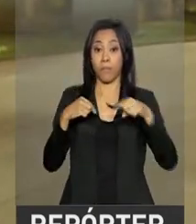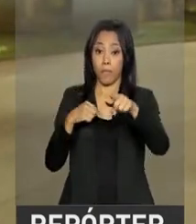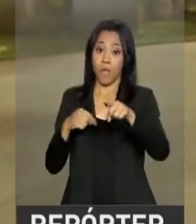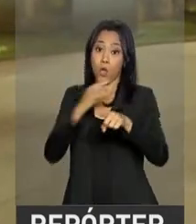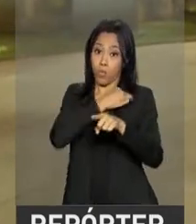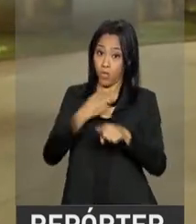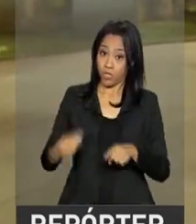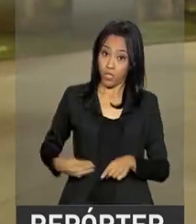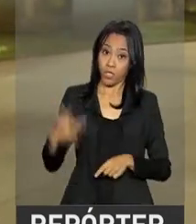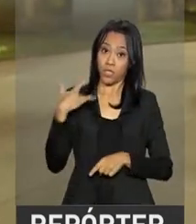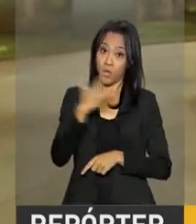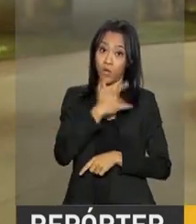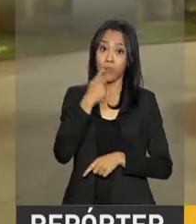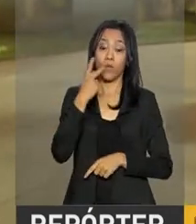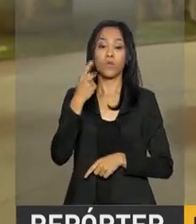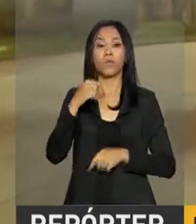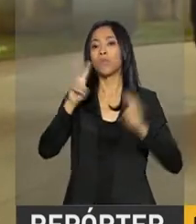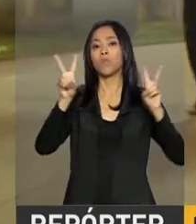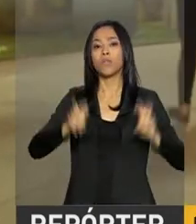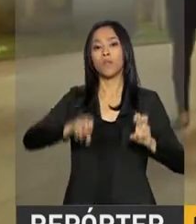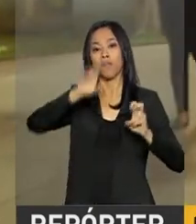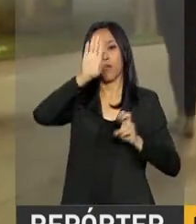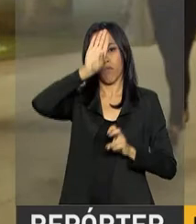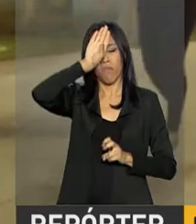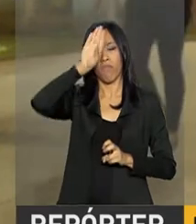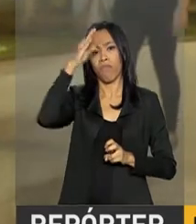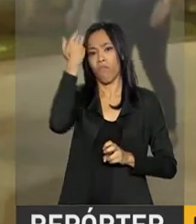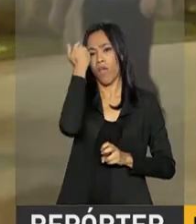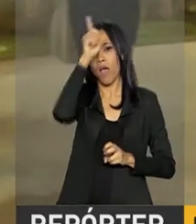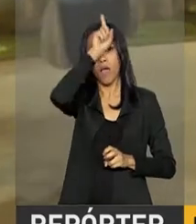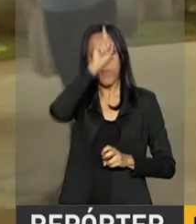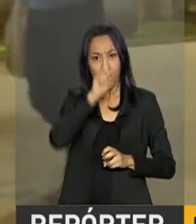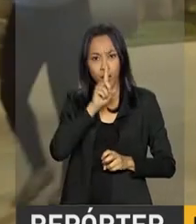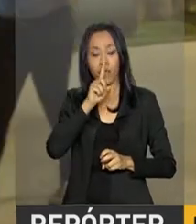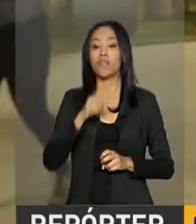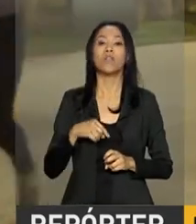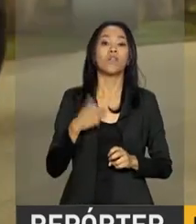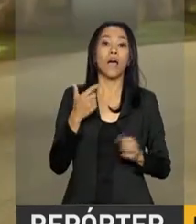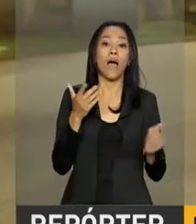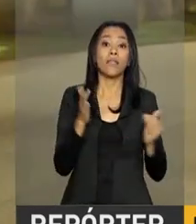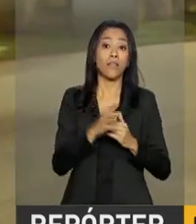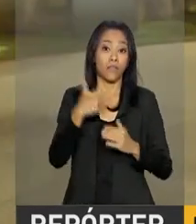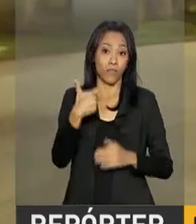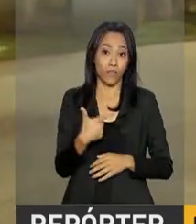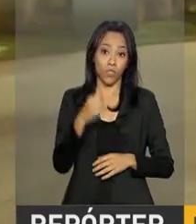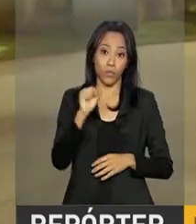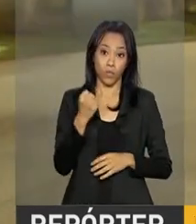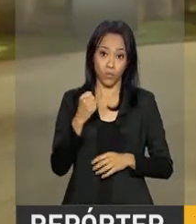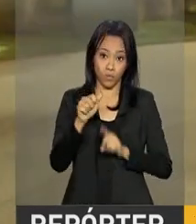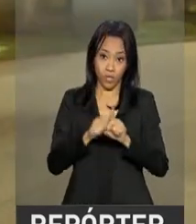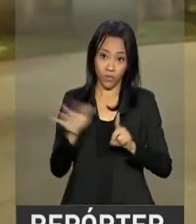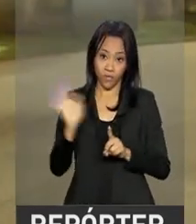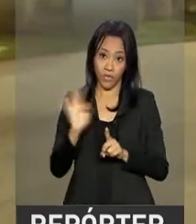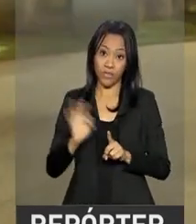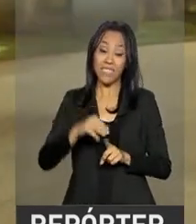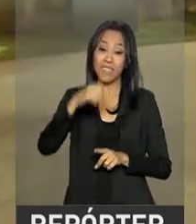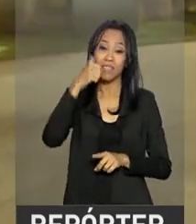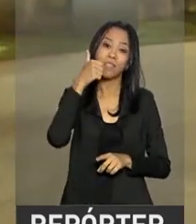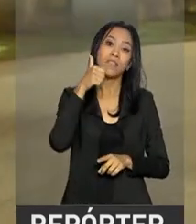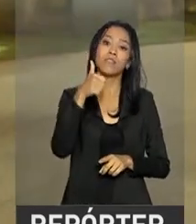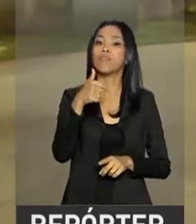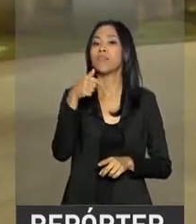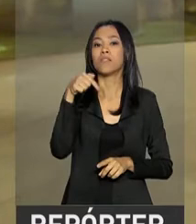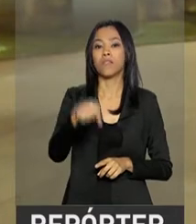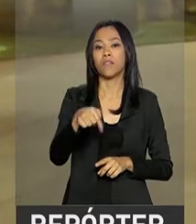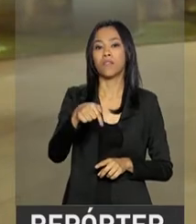amarela segundo ele do dia 1º de julho do ano passado até 28 de fevereiro foram registrados 723 casos